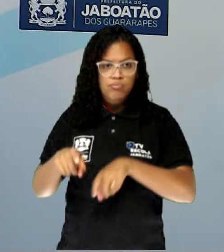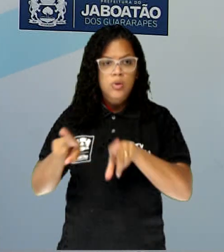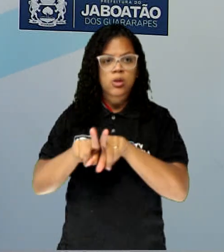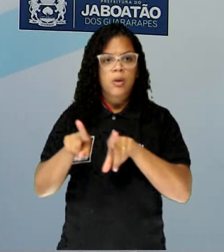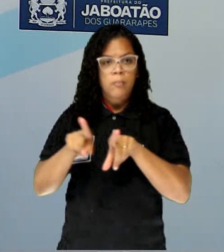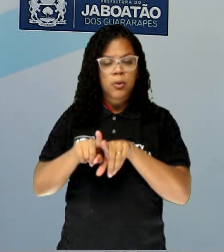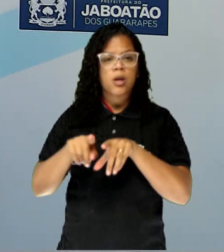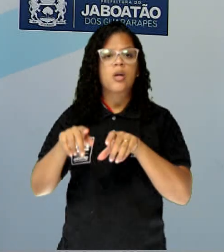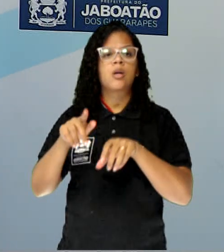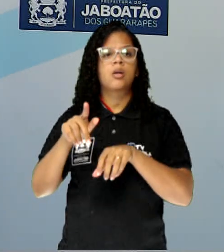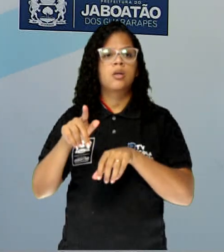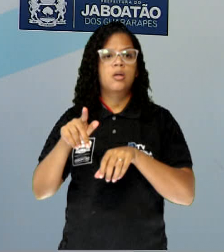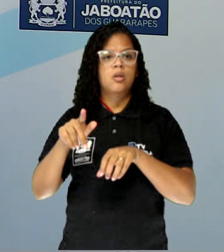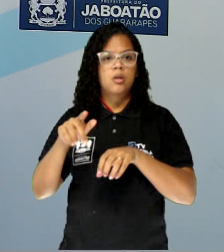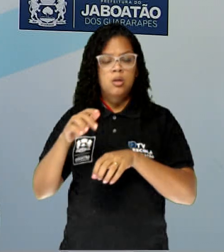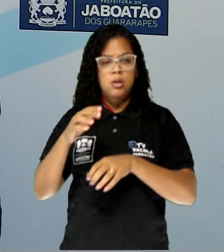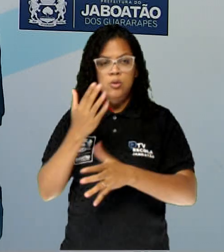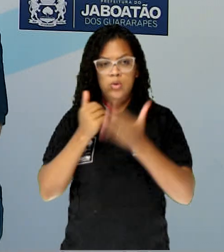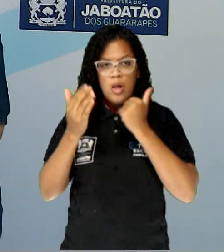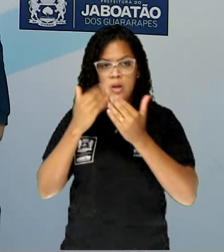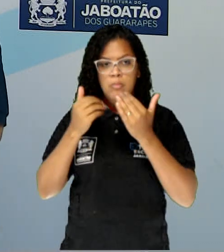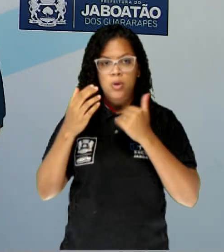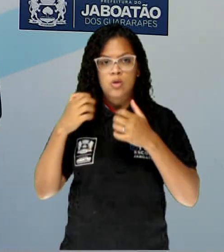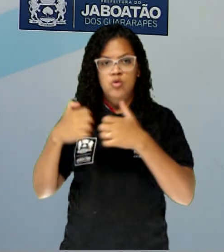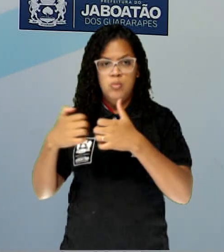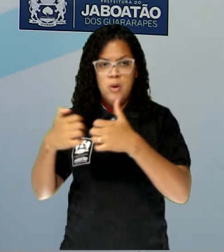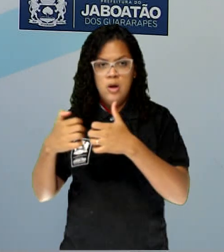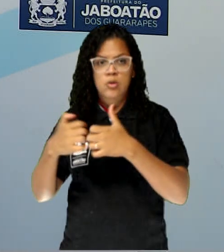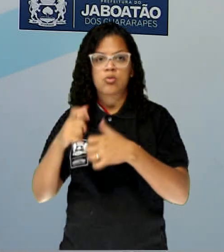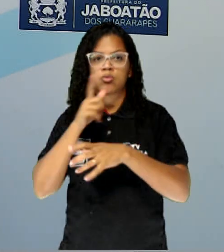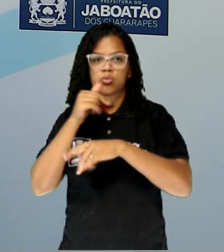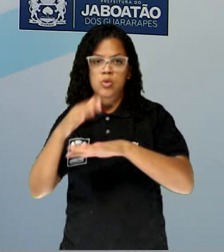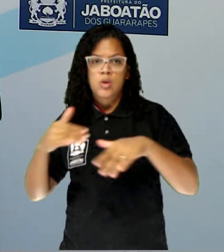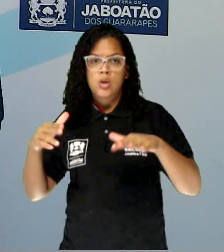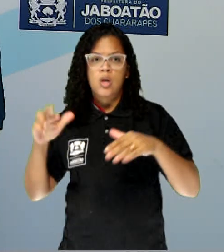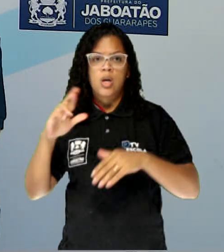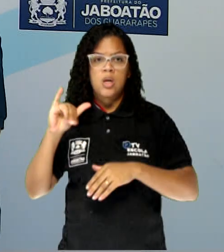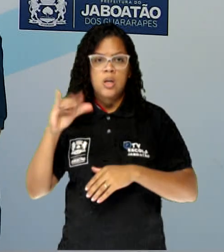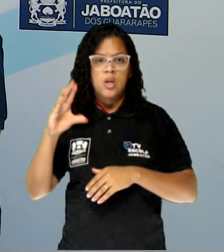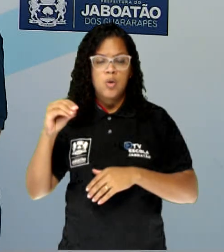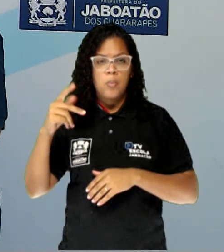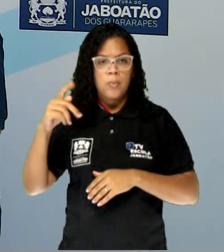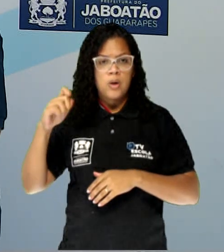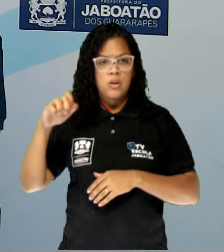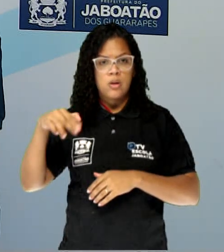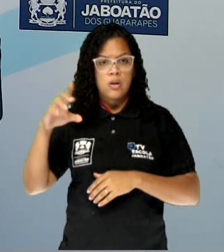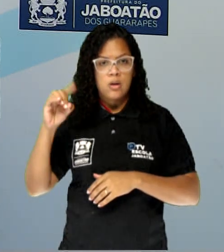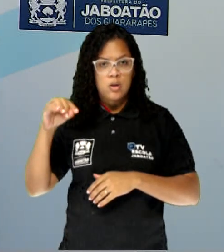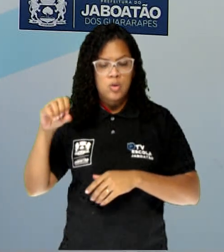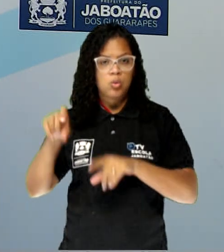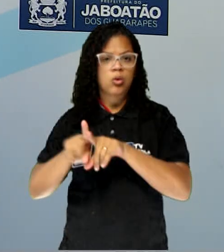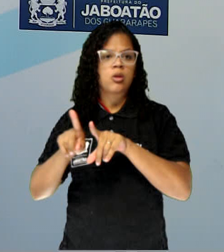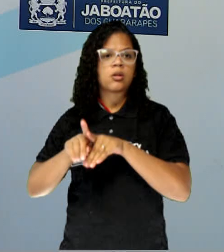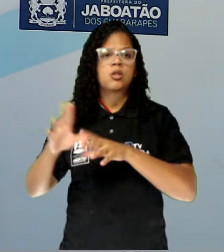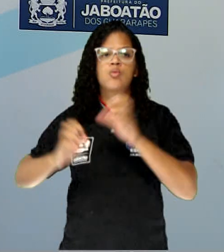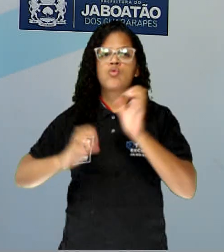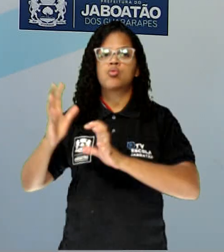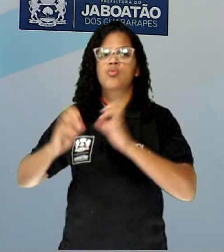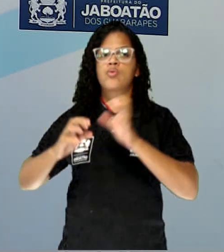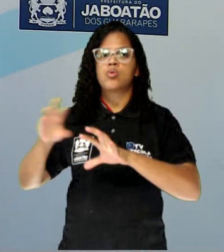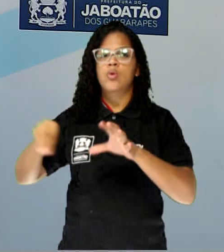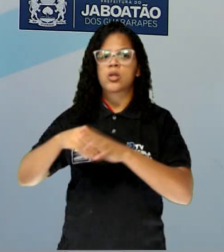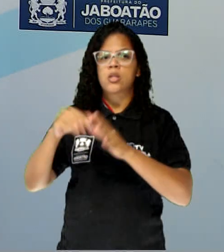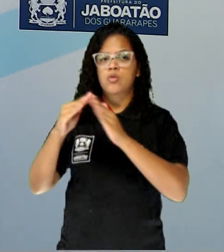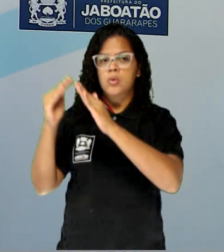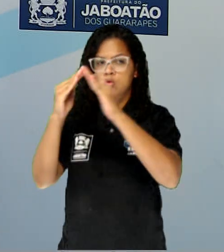Penedos. Este rio tem sido motivo de brigas e desavenças entre os cidadãos de Itapipoca e os representantes